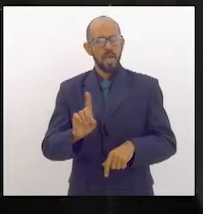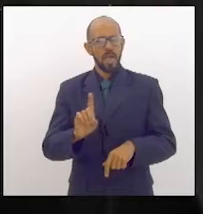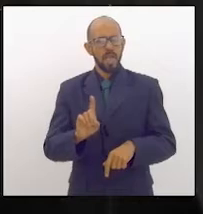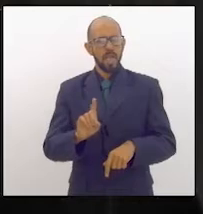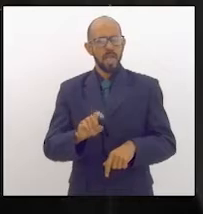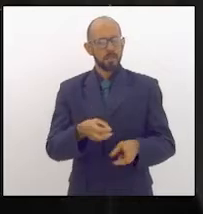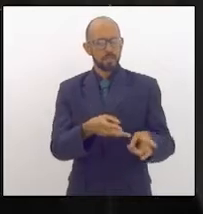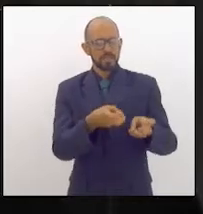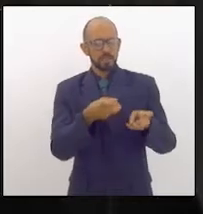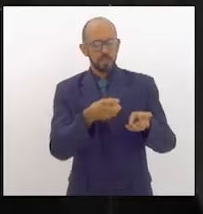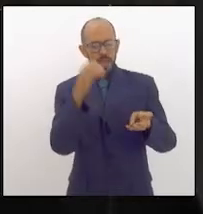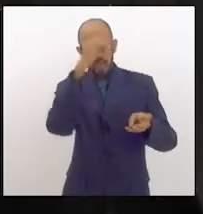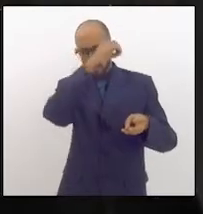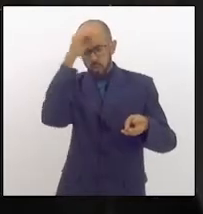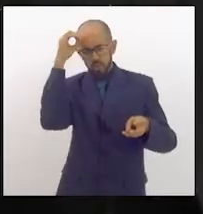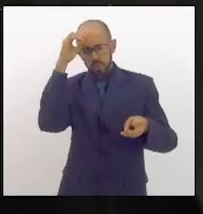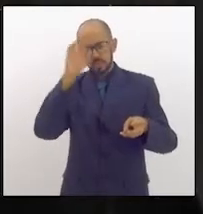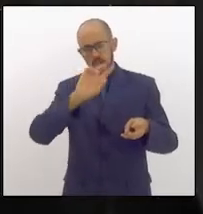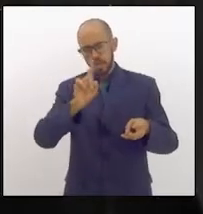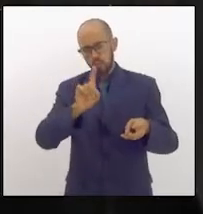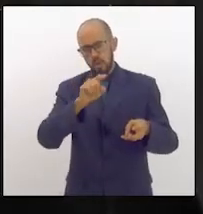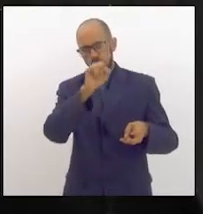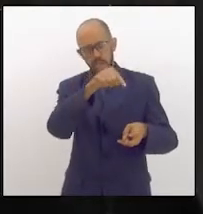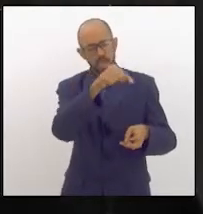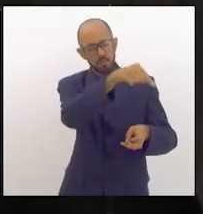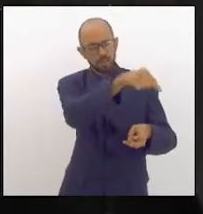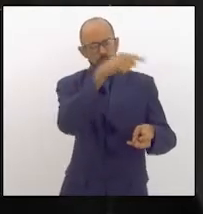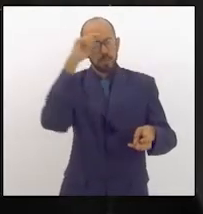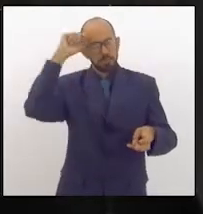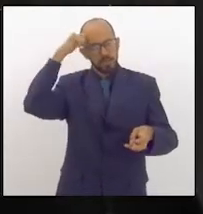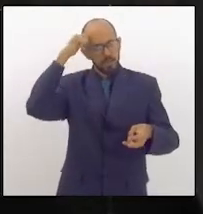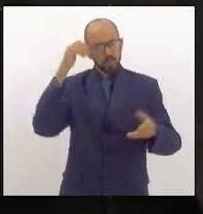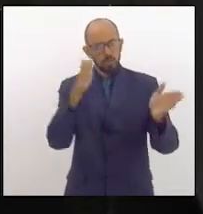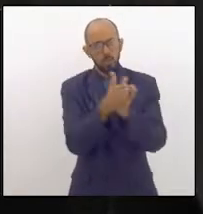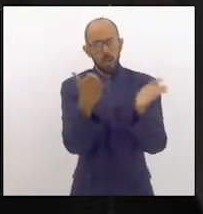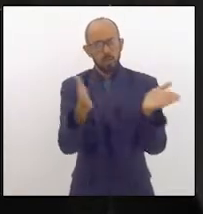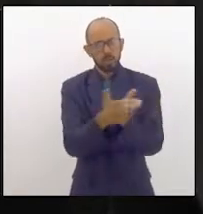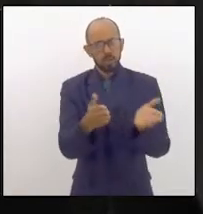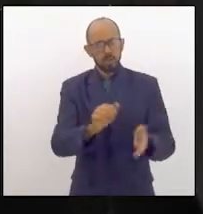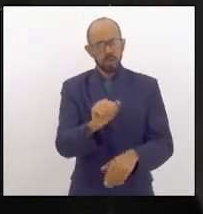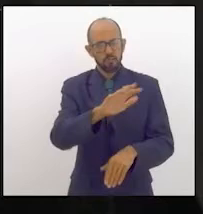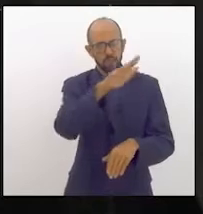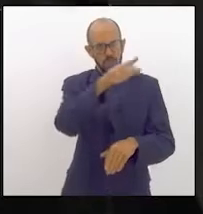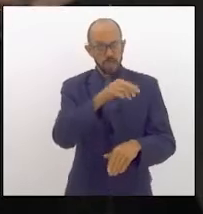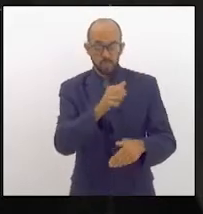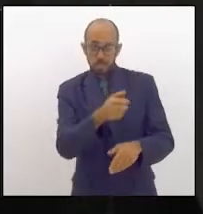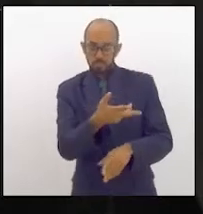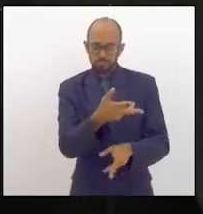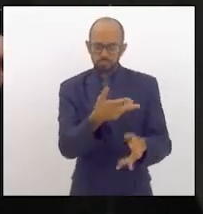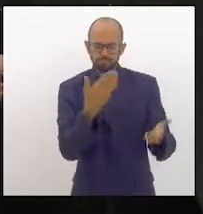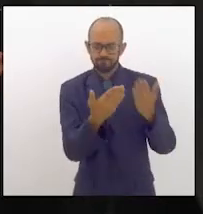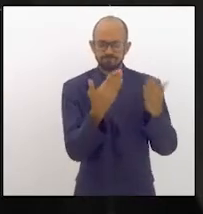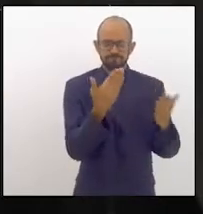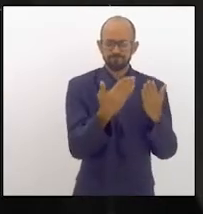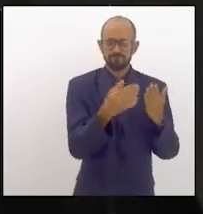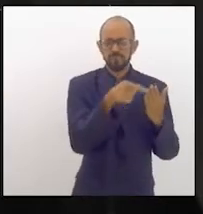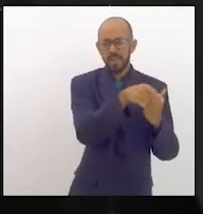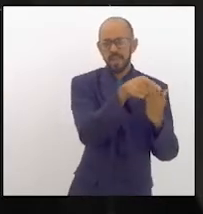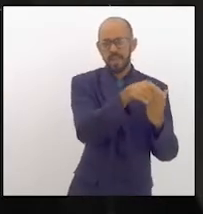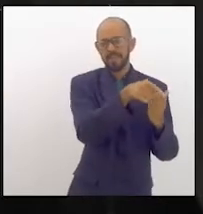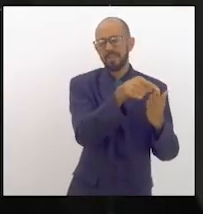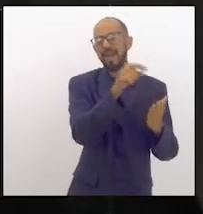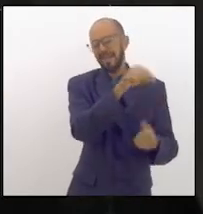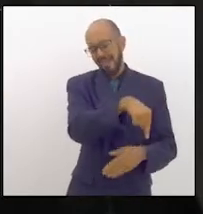de Inocência é o princípio da presunção de culpa por ser preto por ser pobre você favelado isso já hindus já faz isso por